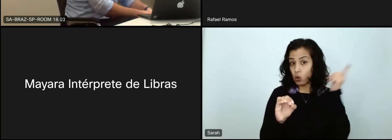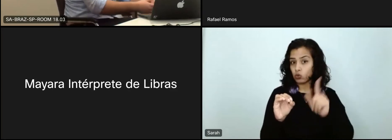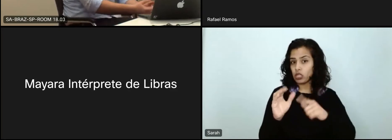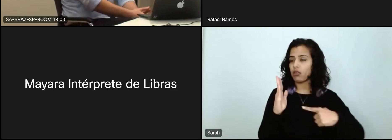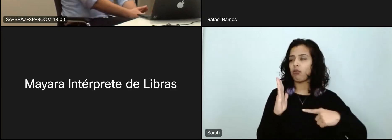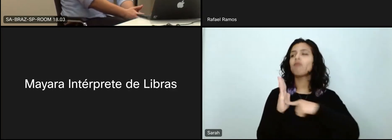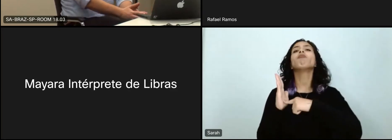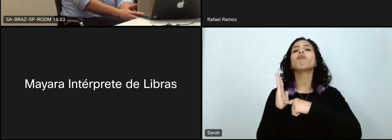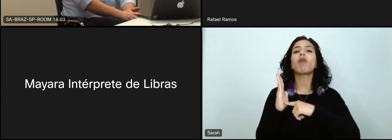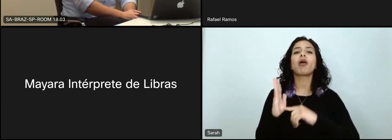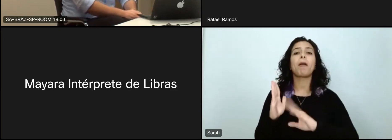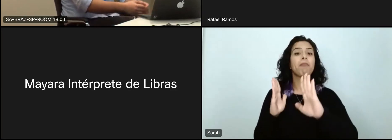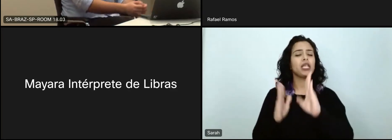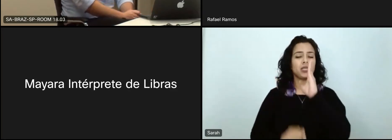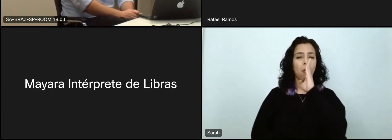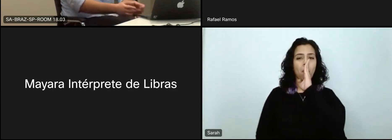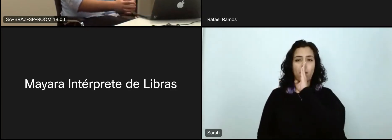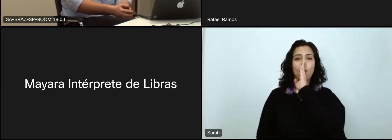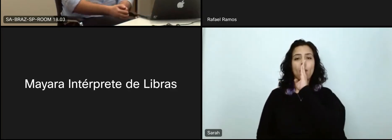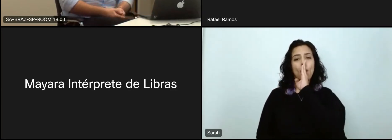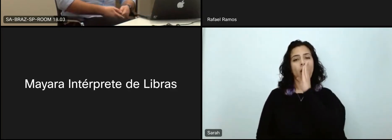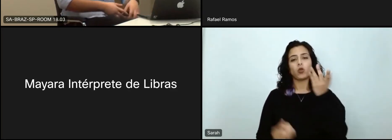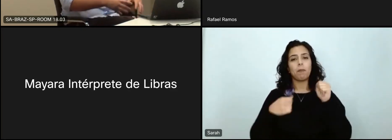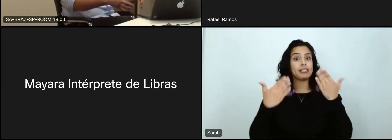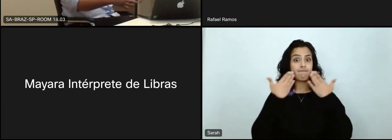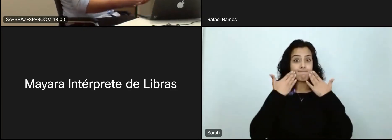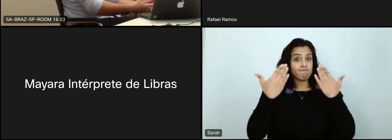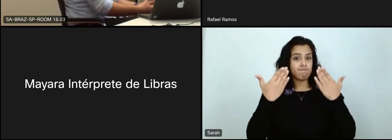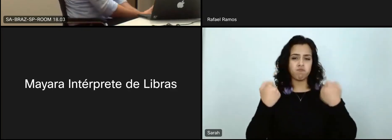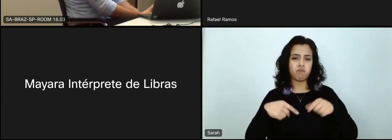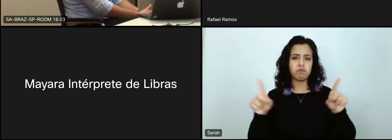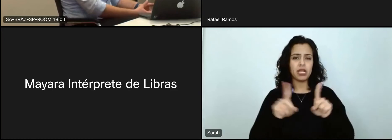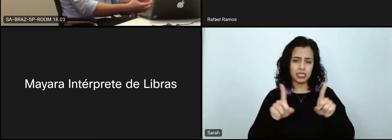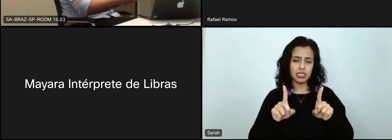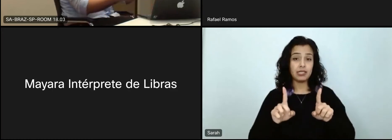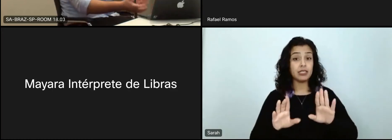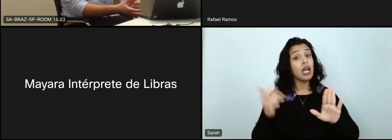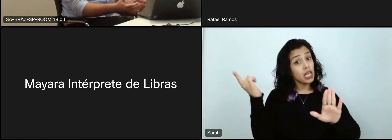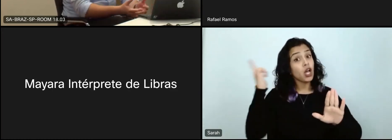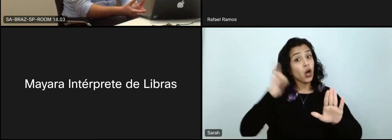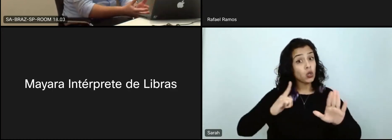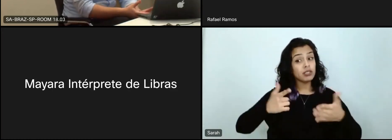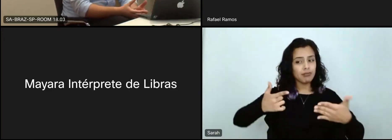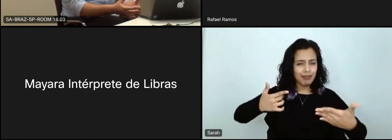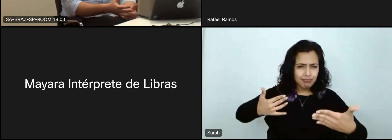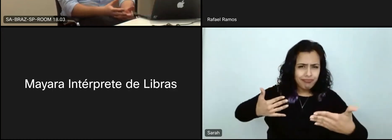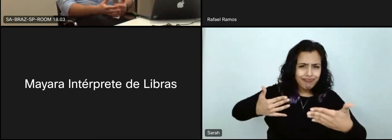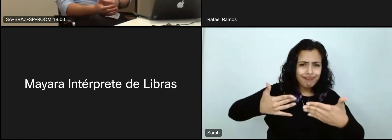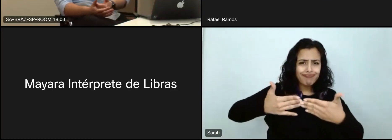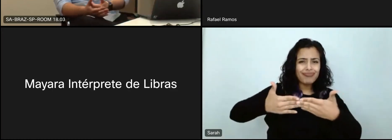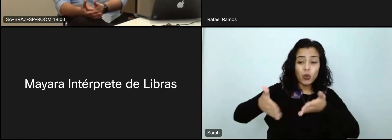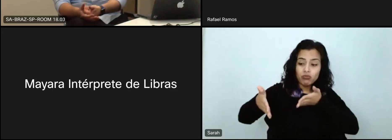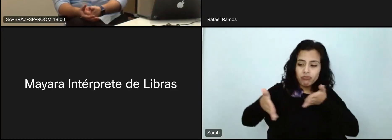trabalho e para que a gente consiga, de fato, transformar toda essa jornada inteligente, interessante que a gente